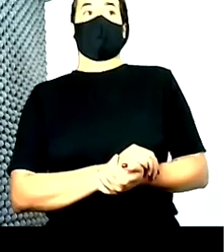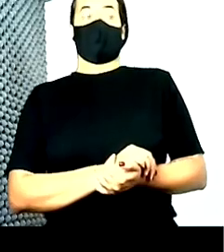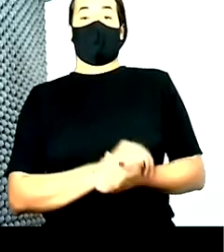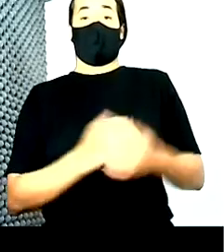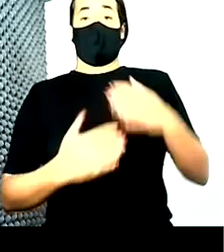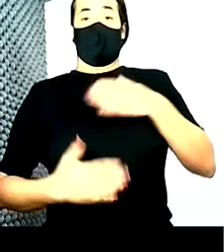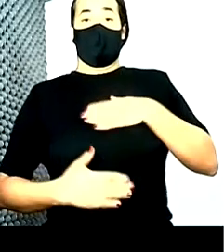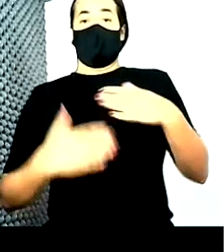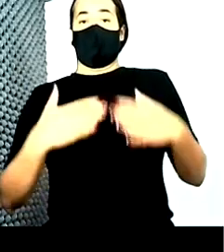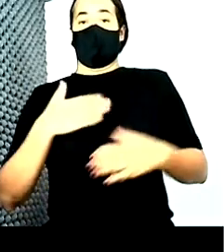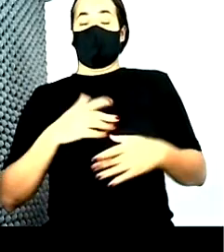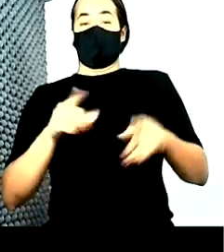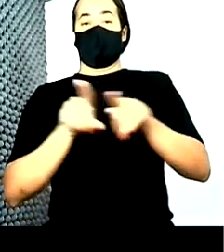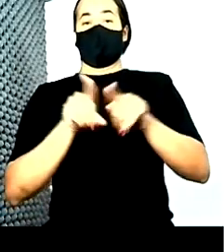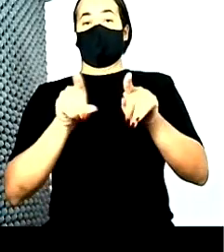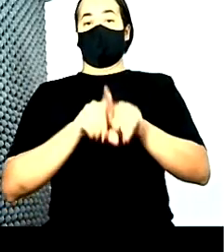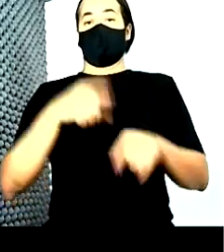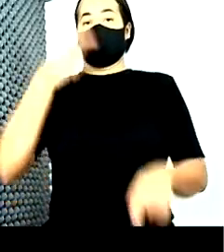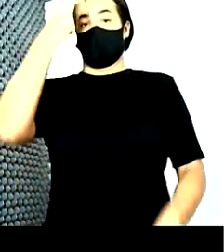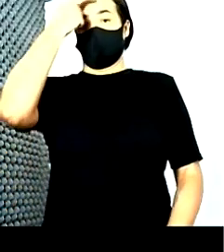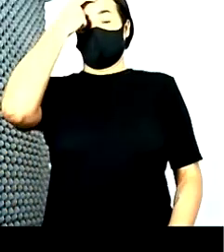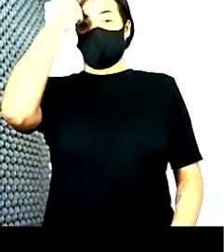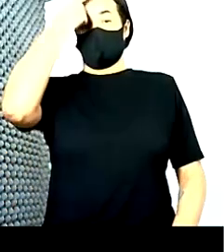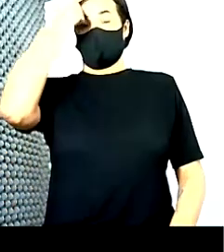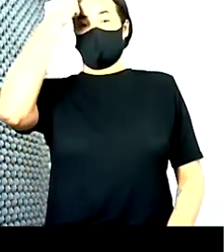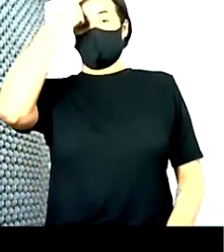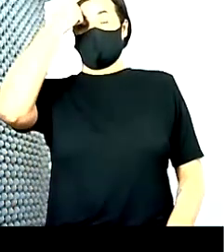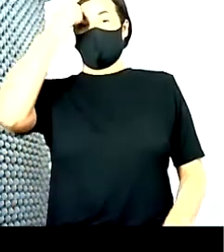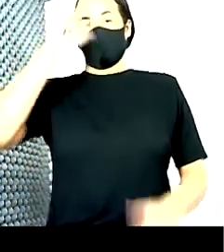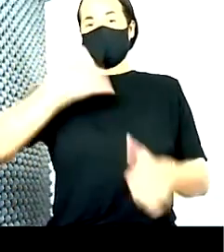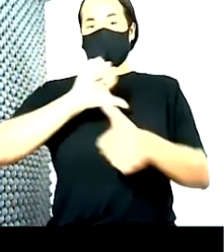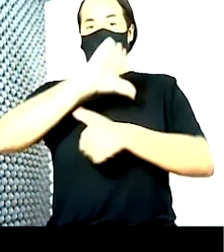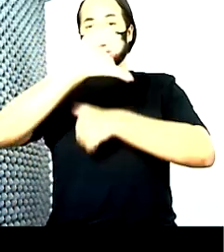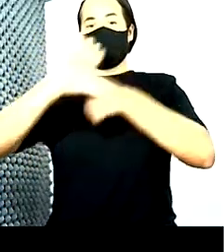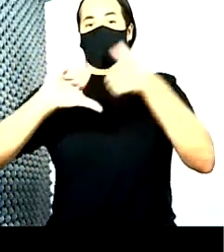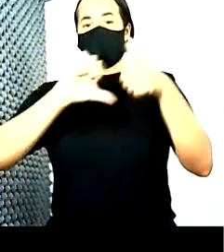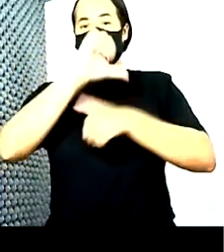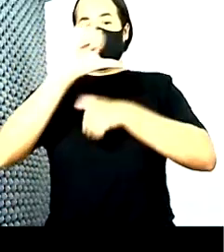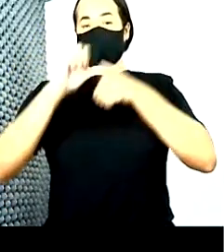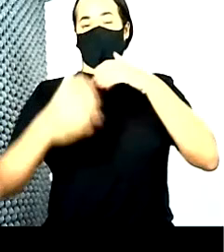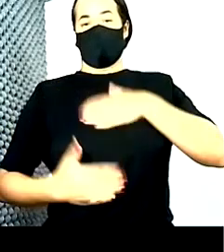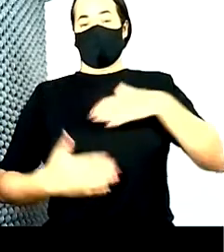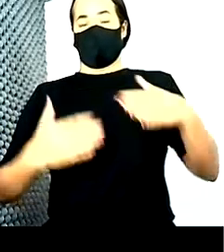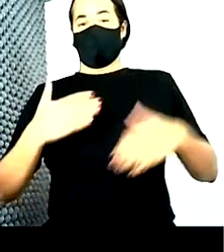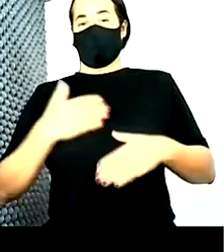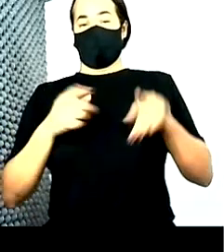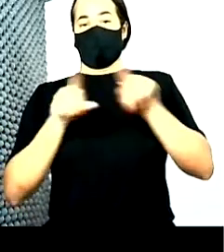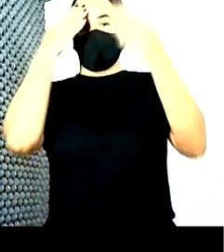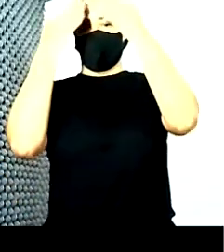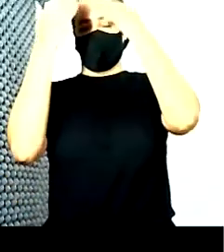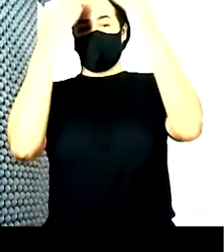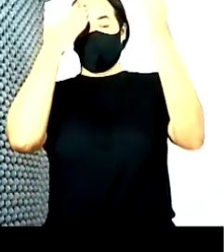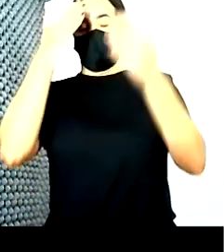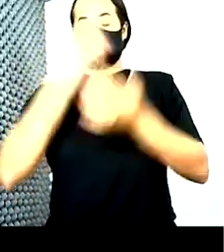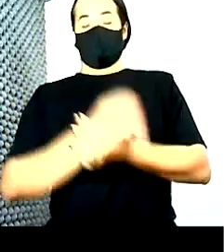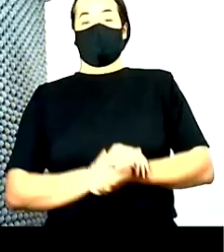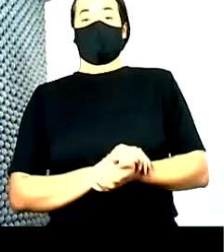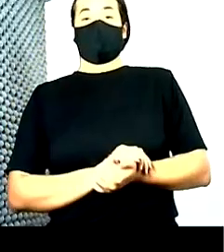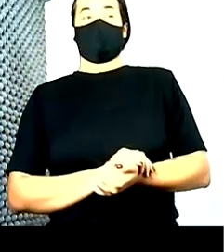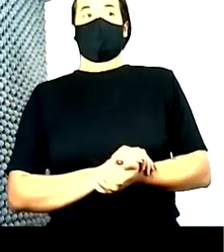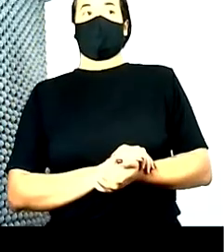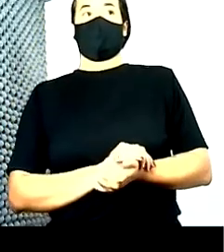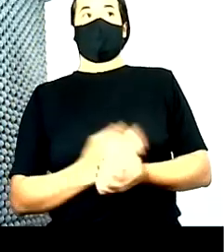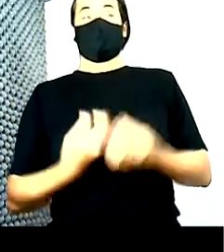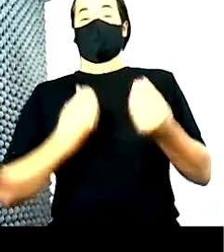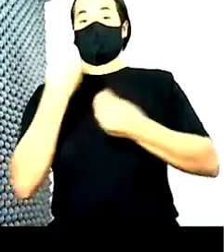física e mental, acarretando mudanças fisiológicas e psicossociais. Como eu